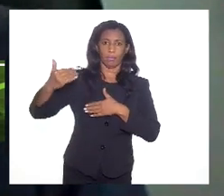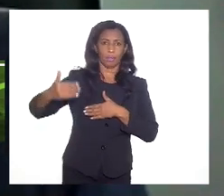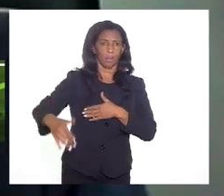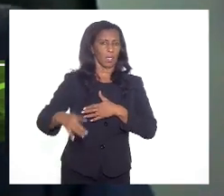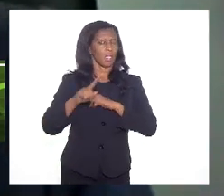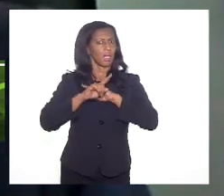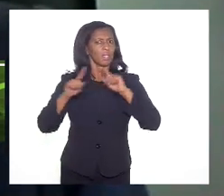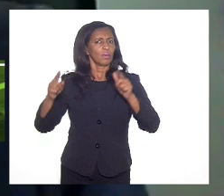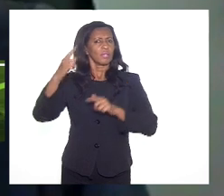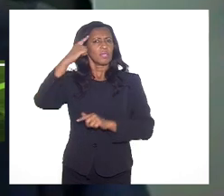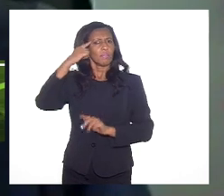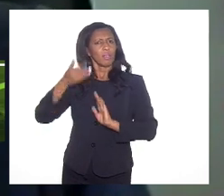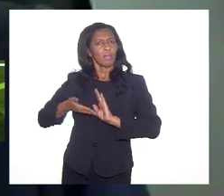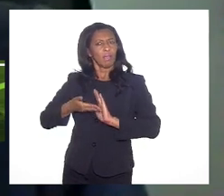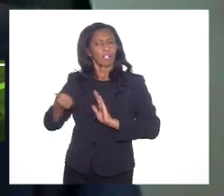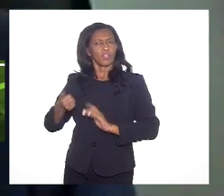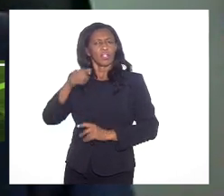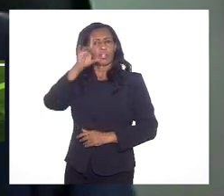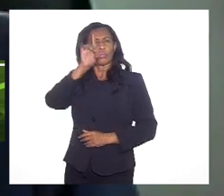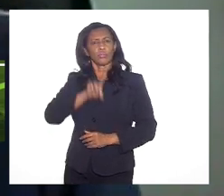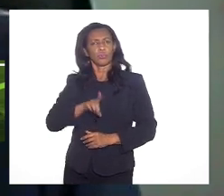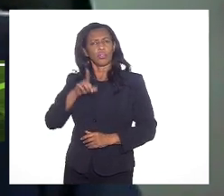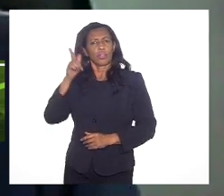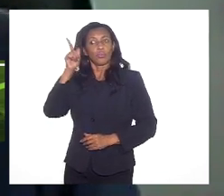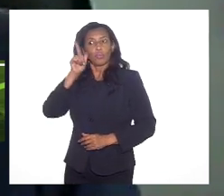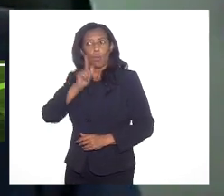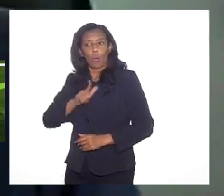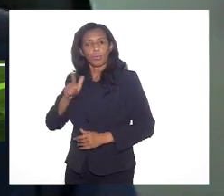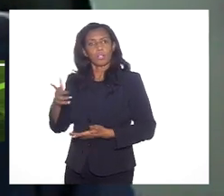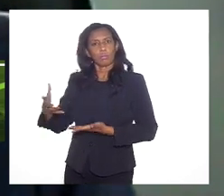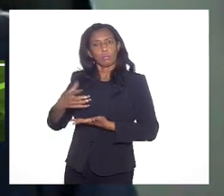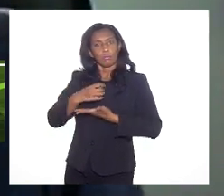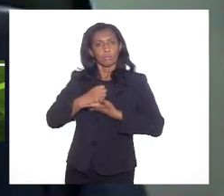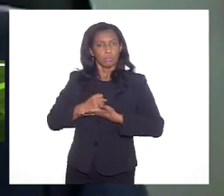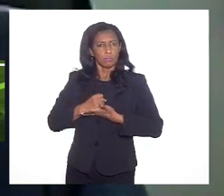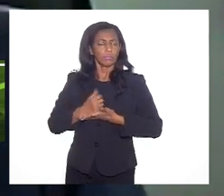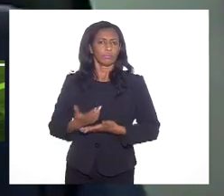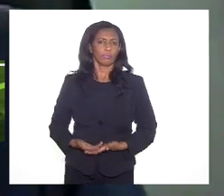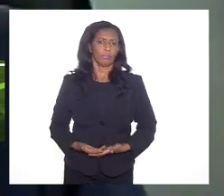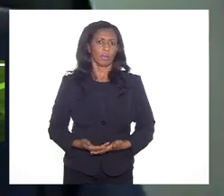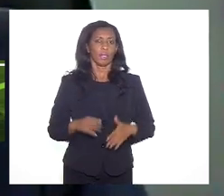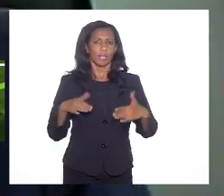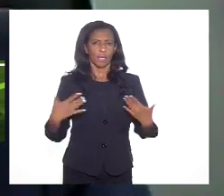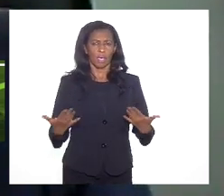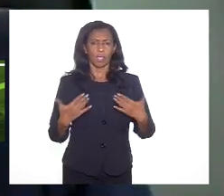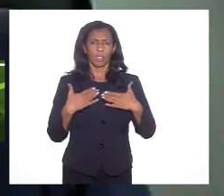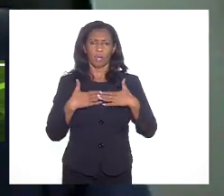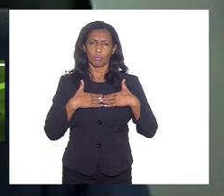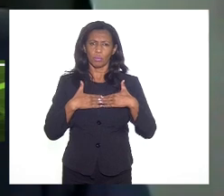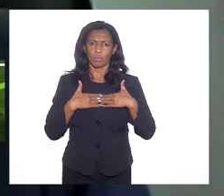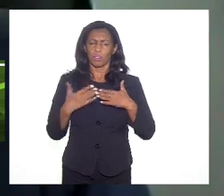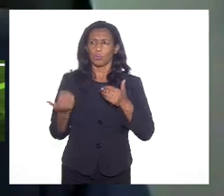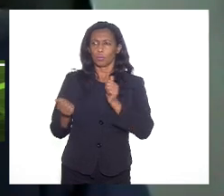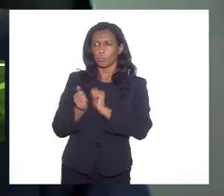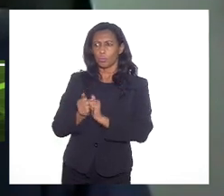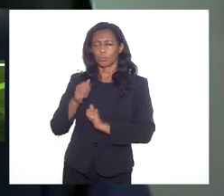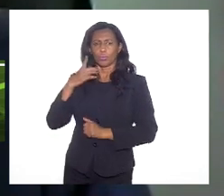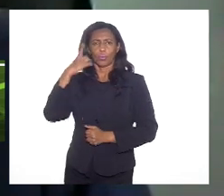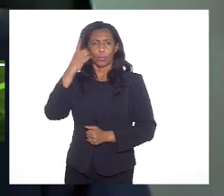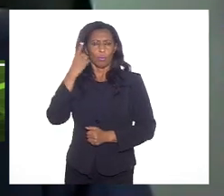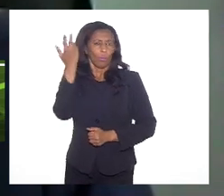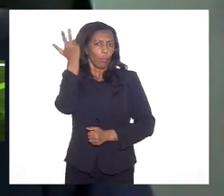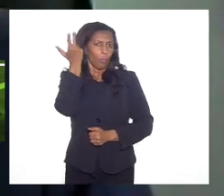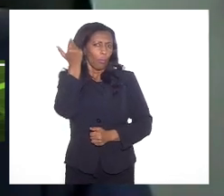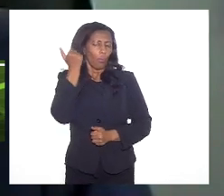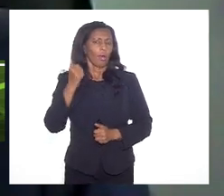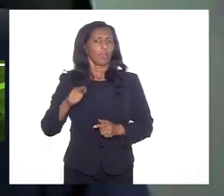pense em retirada de direitos já conquistados. E aí, quero me solidarizar à fala do deputado Eliomar Coelho